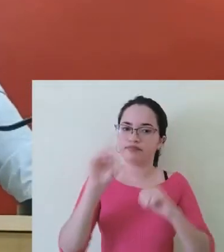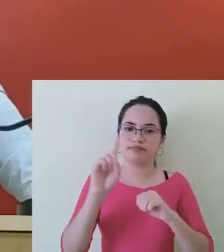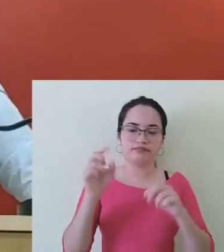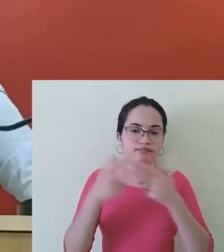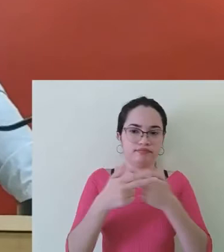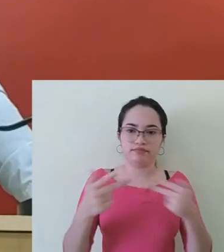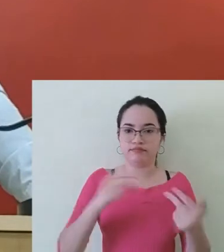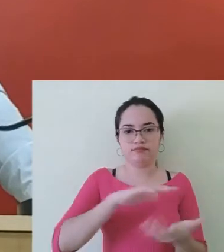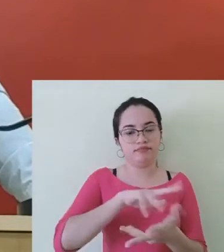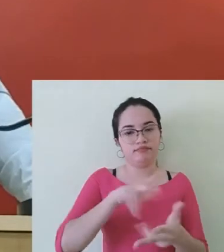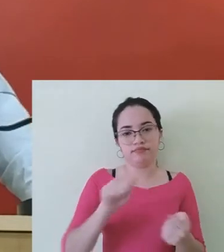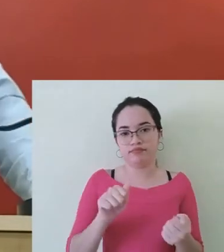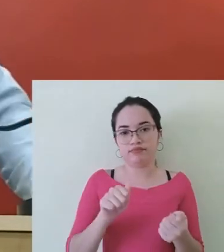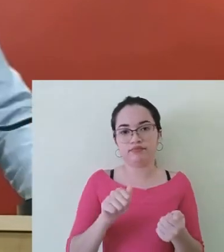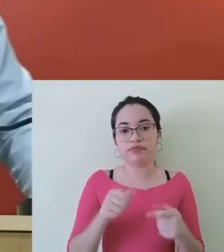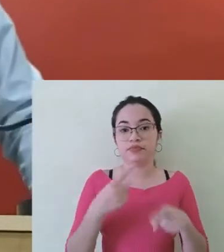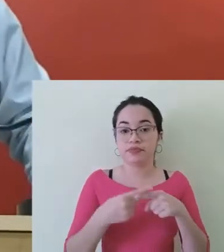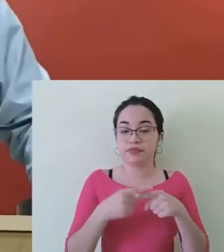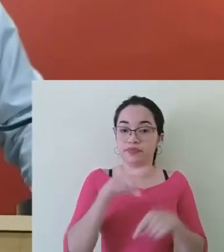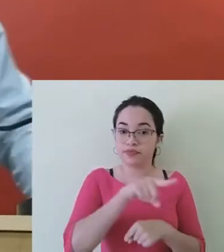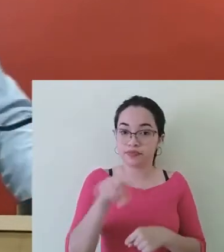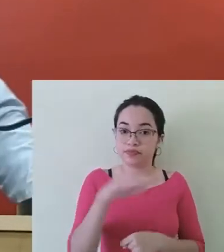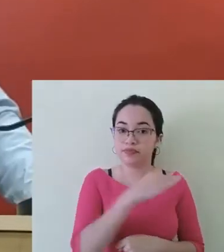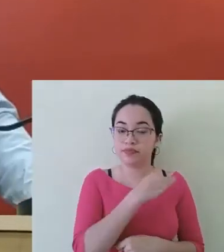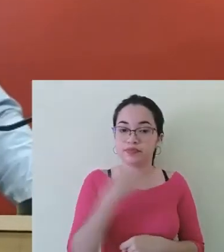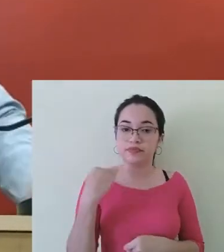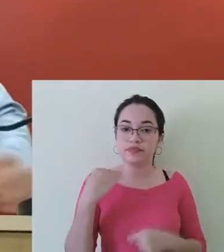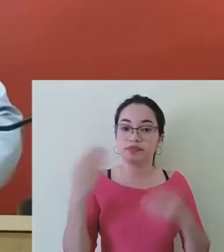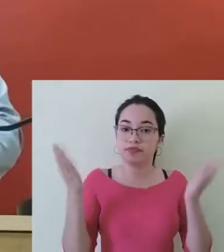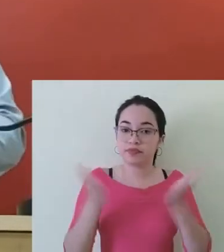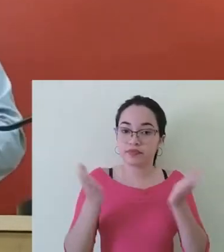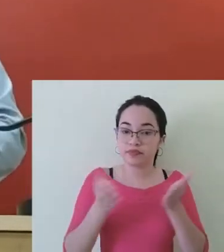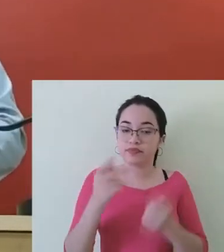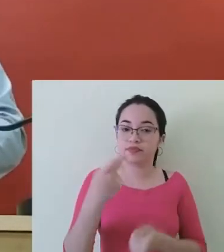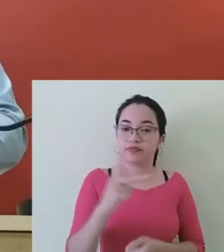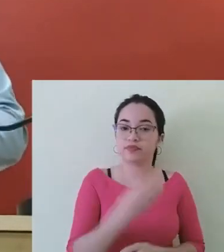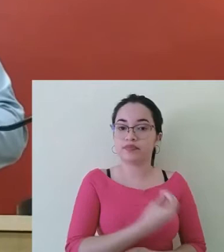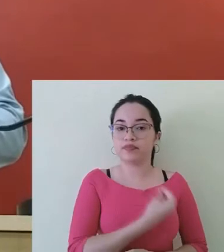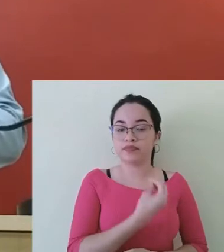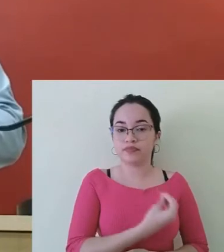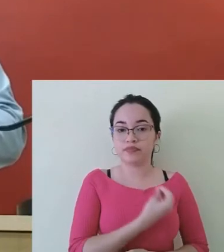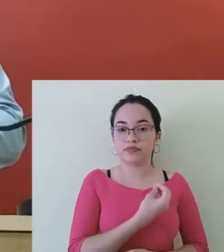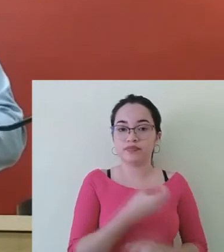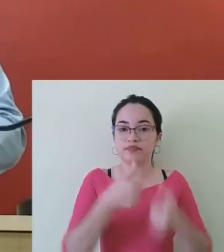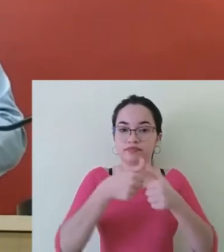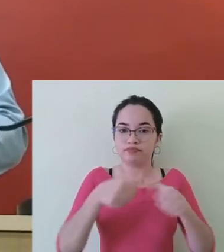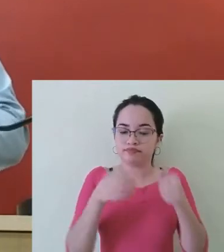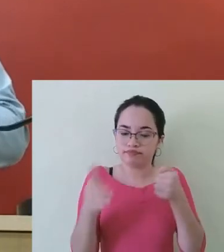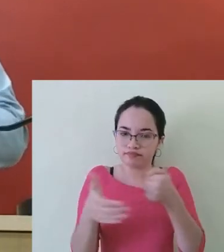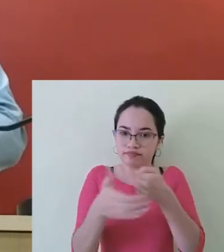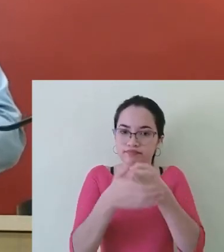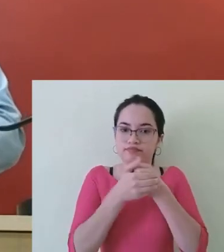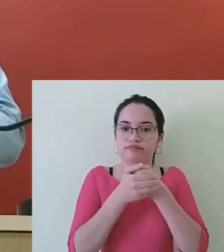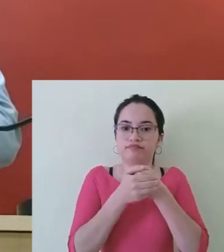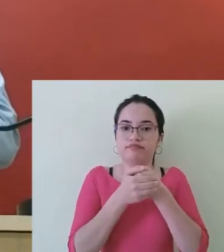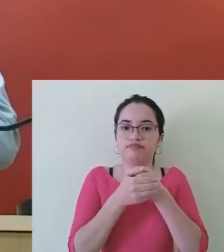nas coisas terrenas, pois vocês morreram e agora suas vidas está